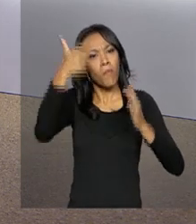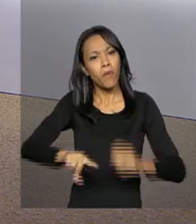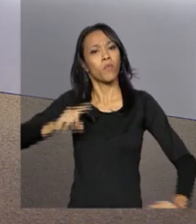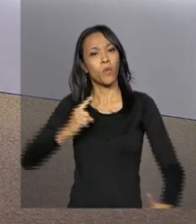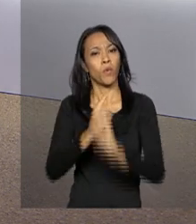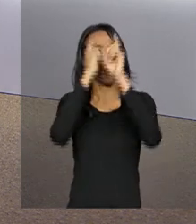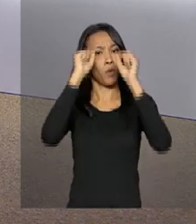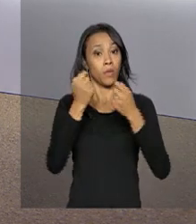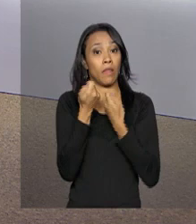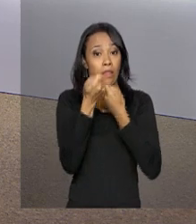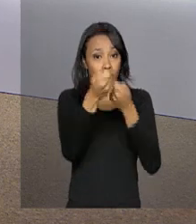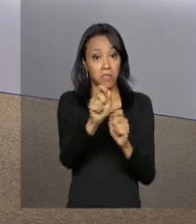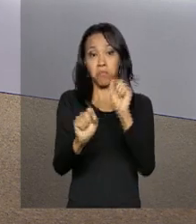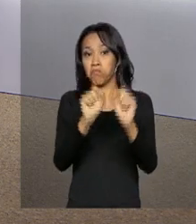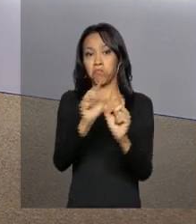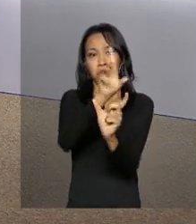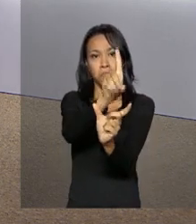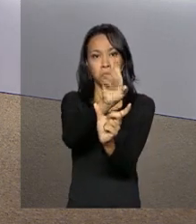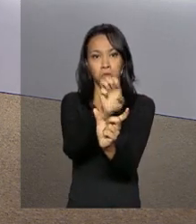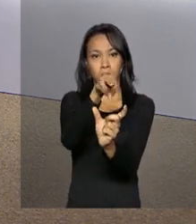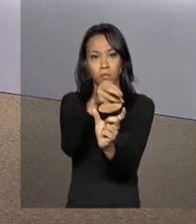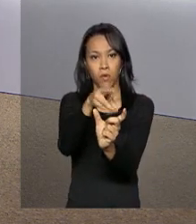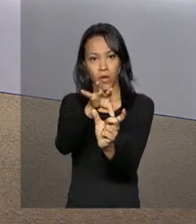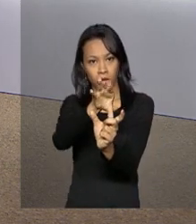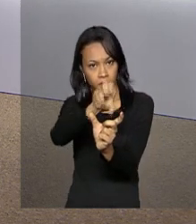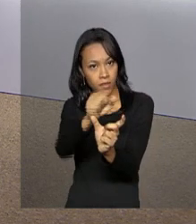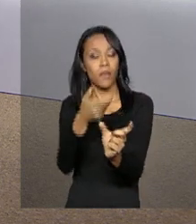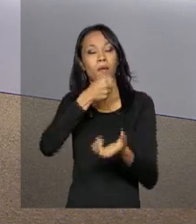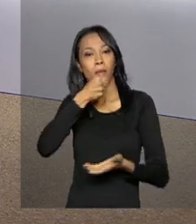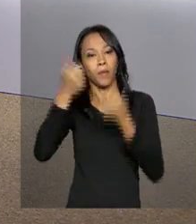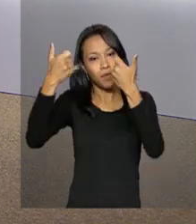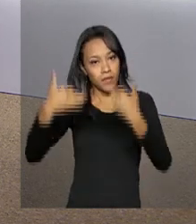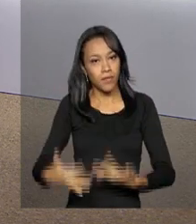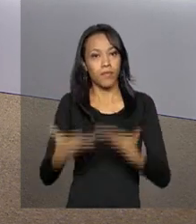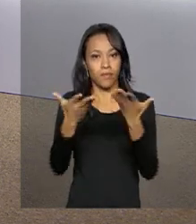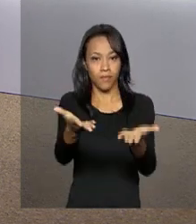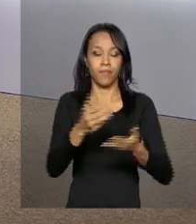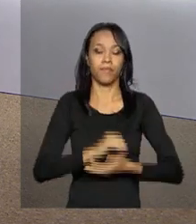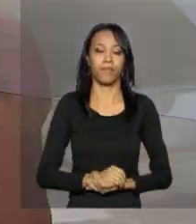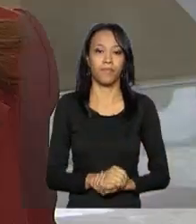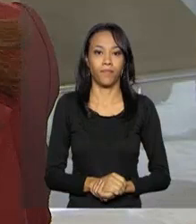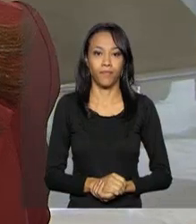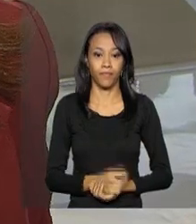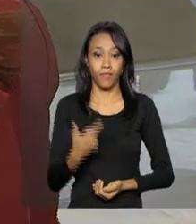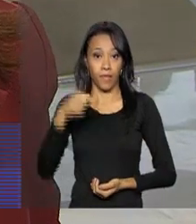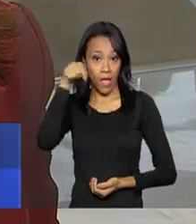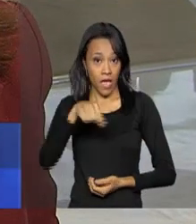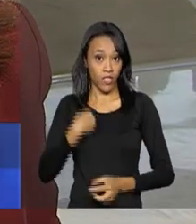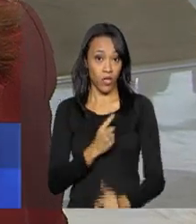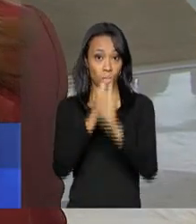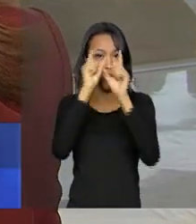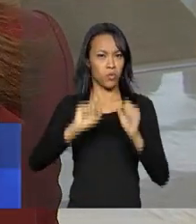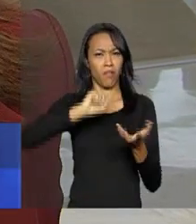defesa da democracia e quem nos fala sobre esse assunto é a repórter Daniela Almeida que tem as informações ao vivo este encontro que